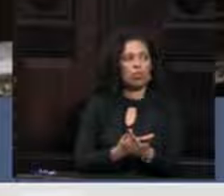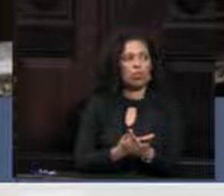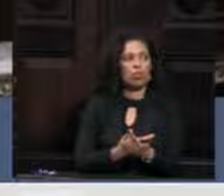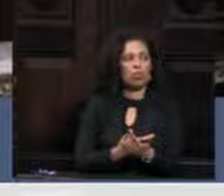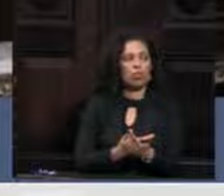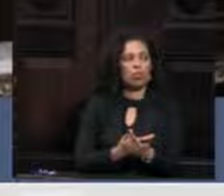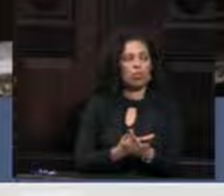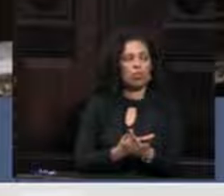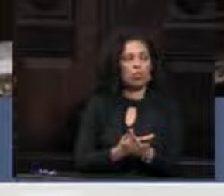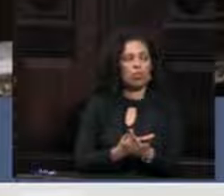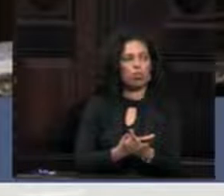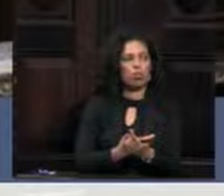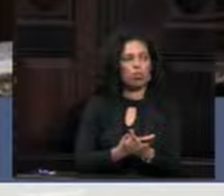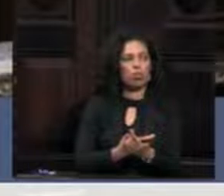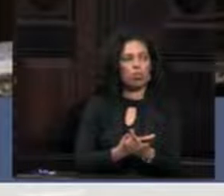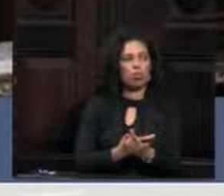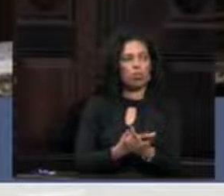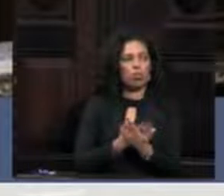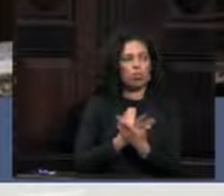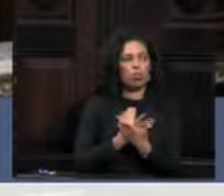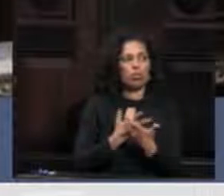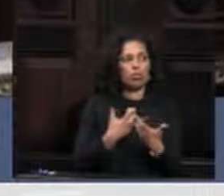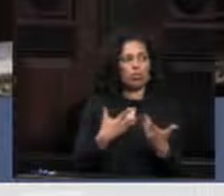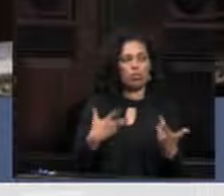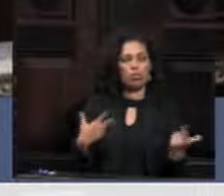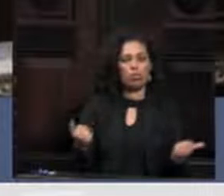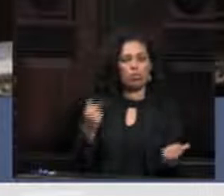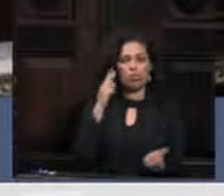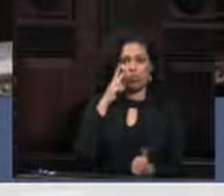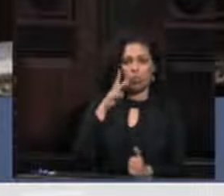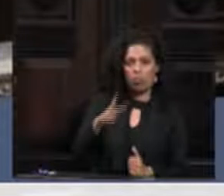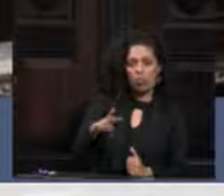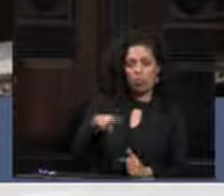naquilo que ouvem e naquilo que eles veem,